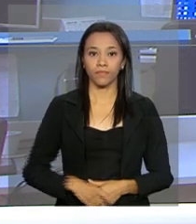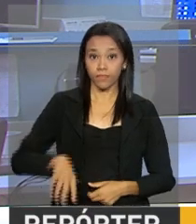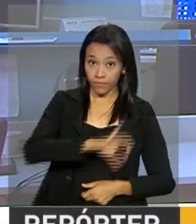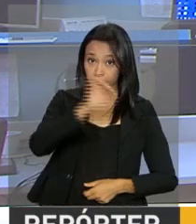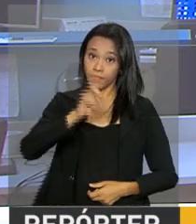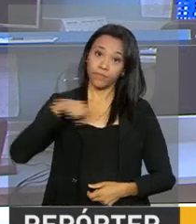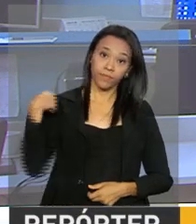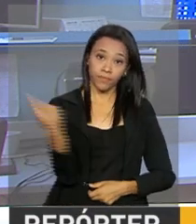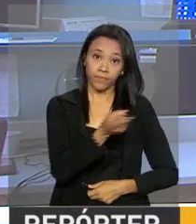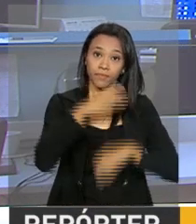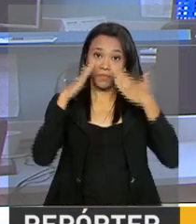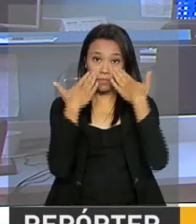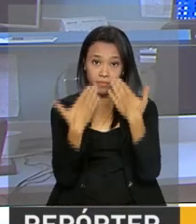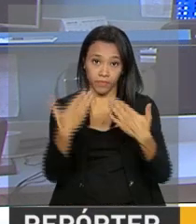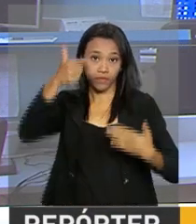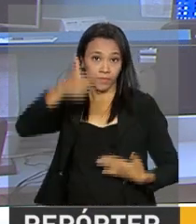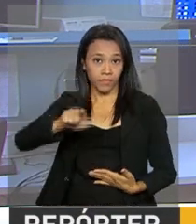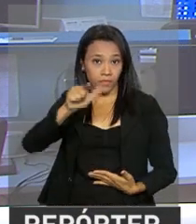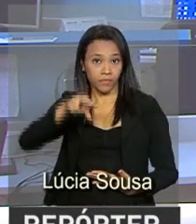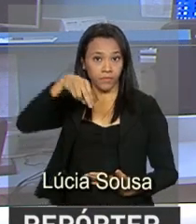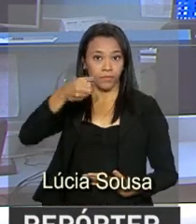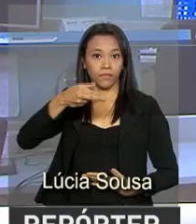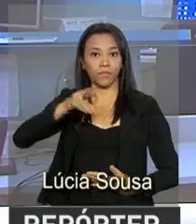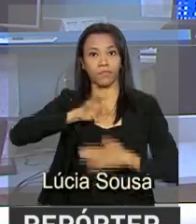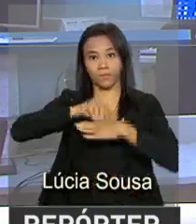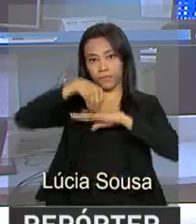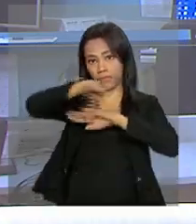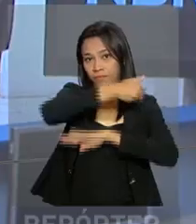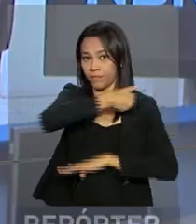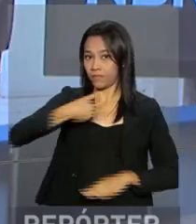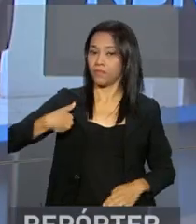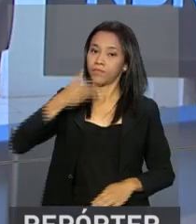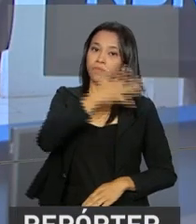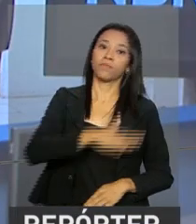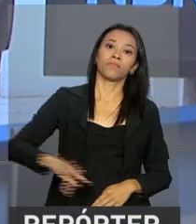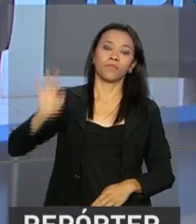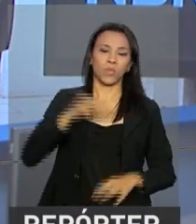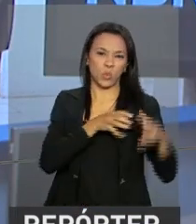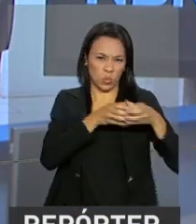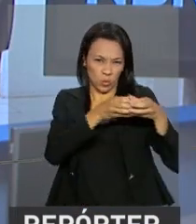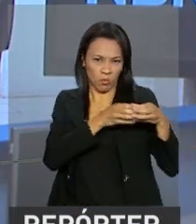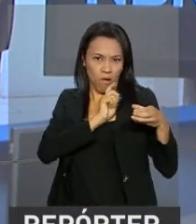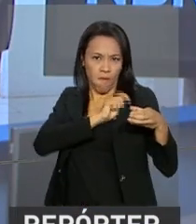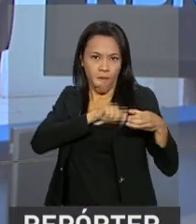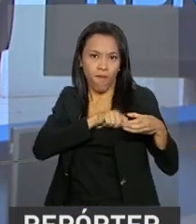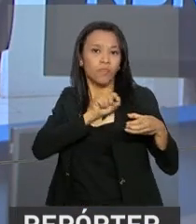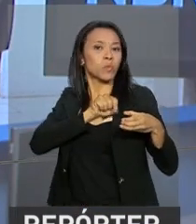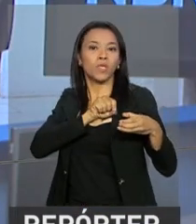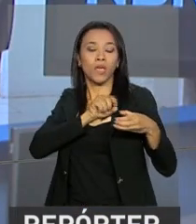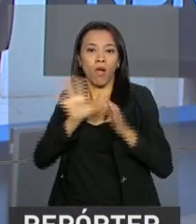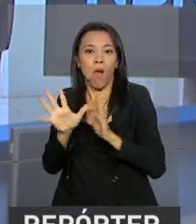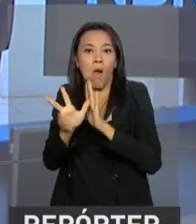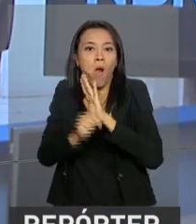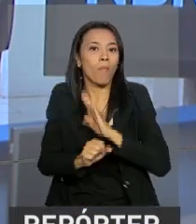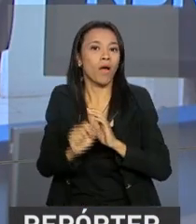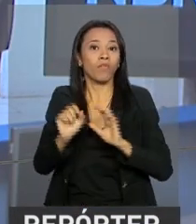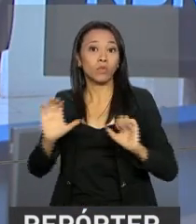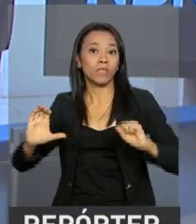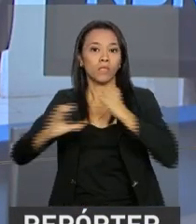Olá, estamos de volta com o repórter NBR e as notícias do governo federal. Uma quadrilha que fraudava o seguro-desemprego